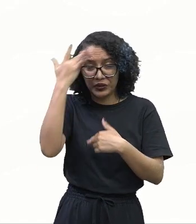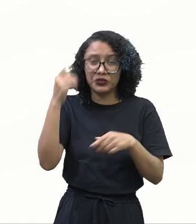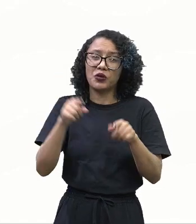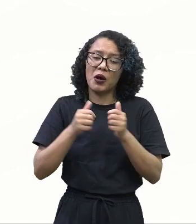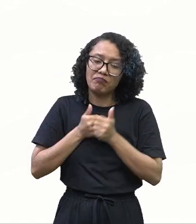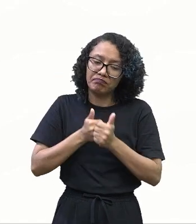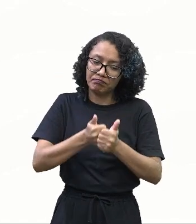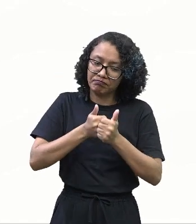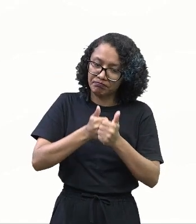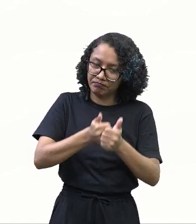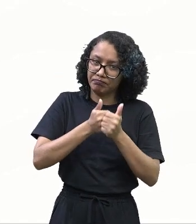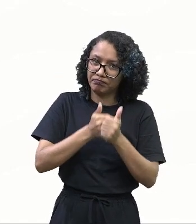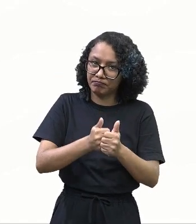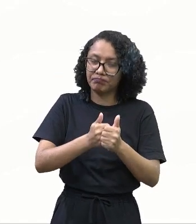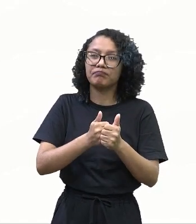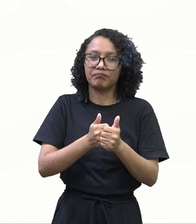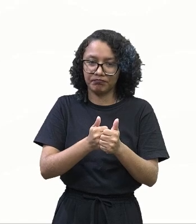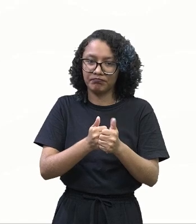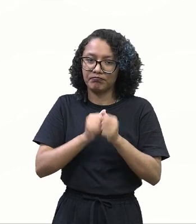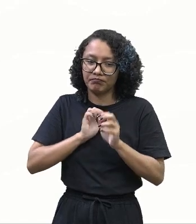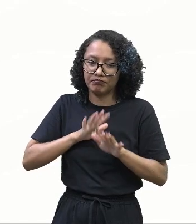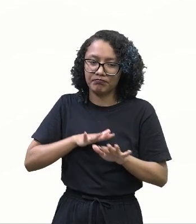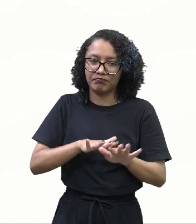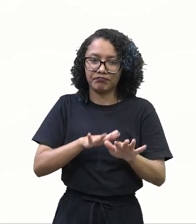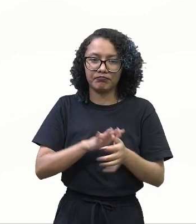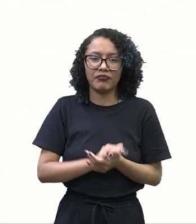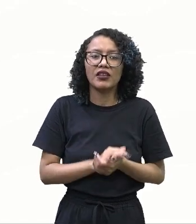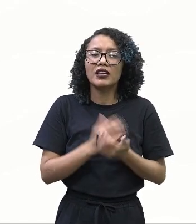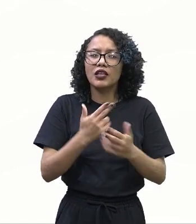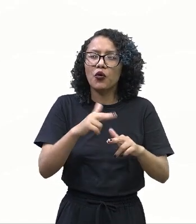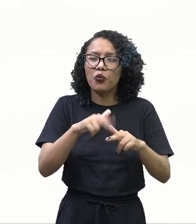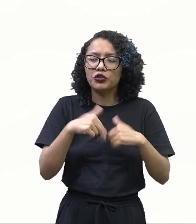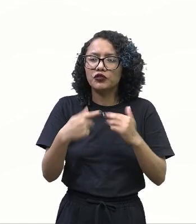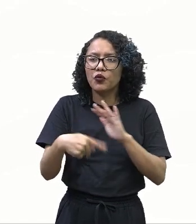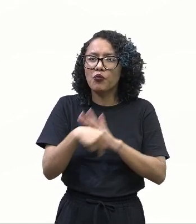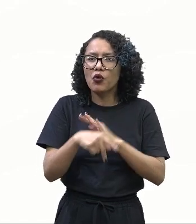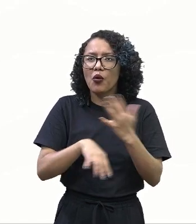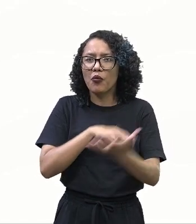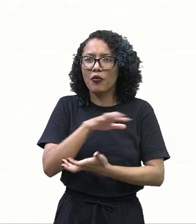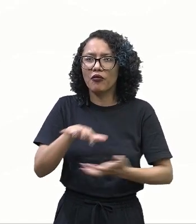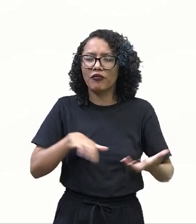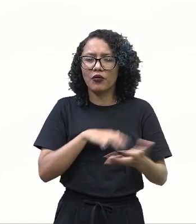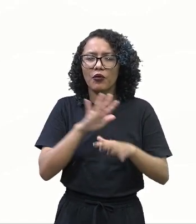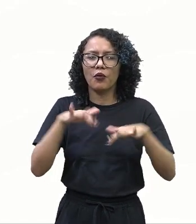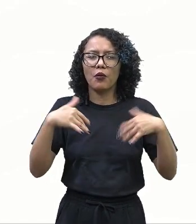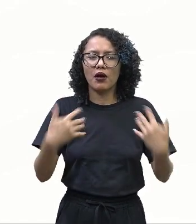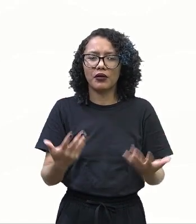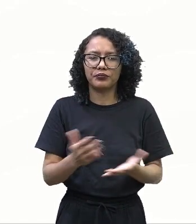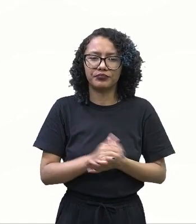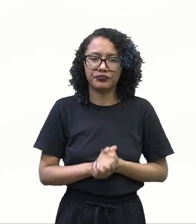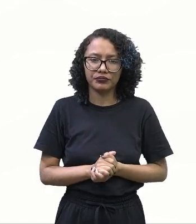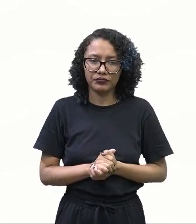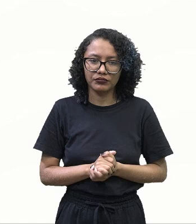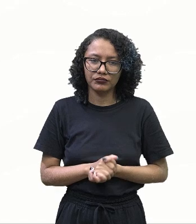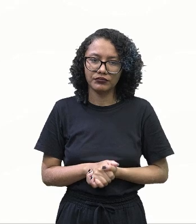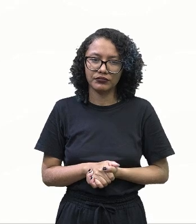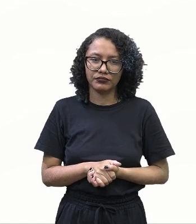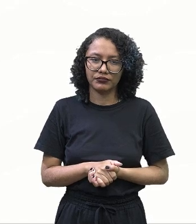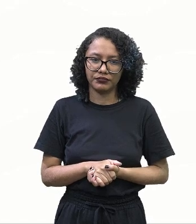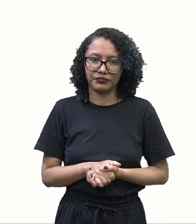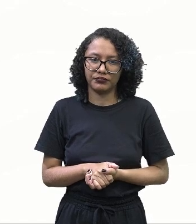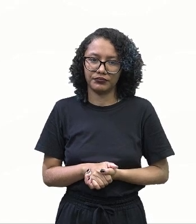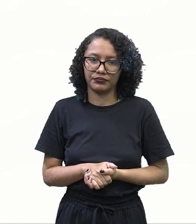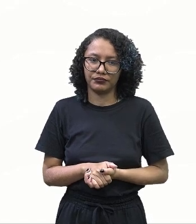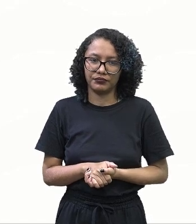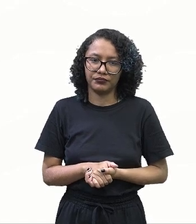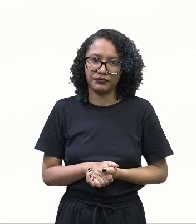seguindo. Quais são as causas da revolta dos Canudos? A gente vai ter como causas a expropriação de terras devido